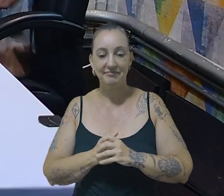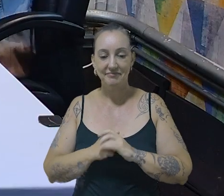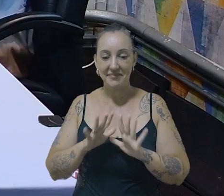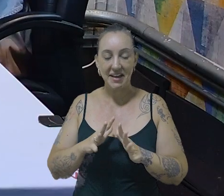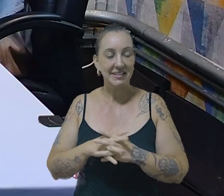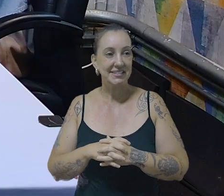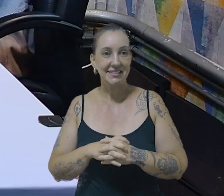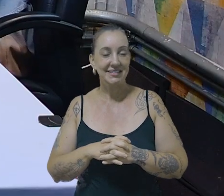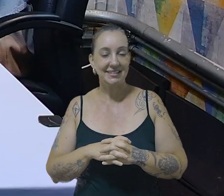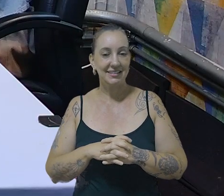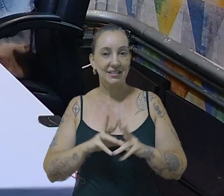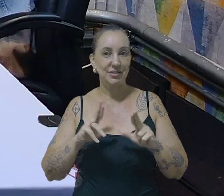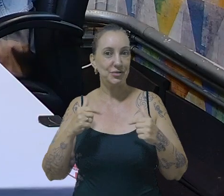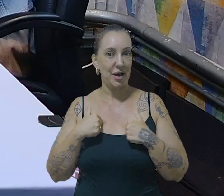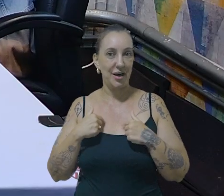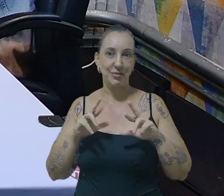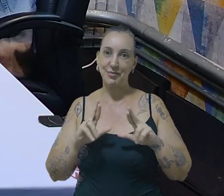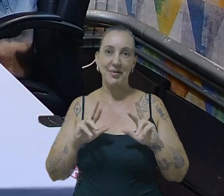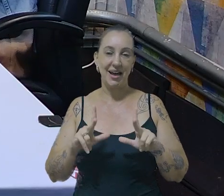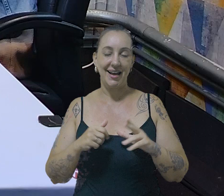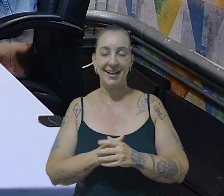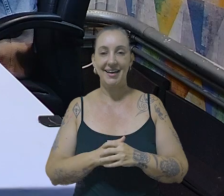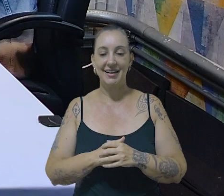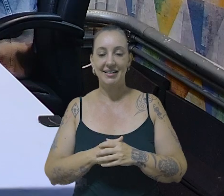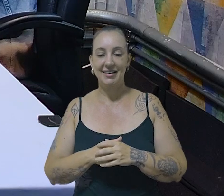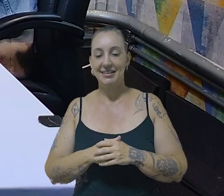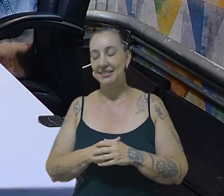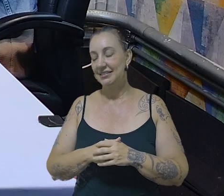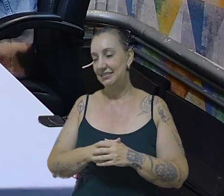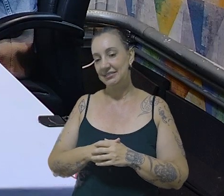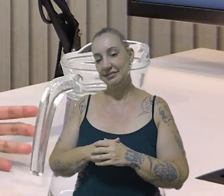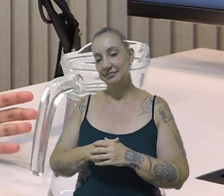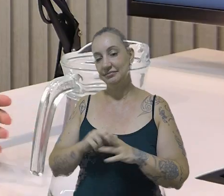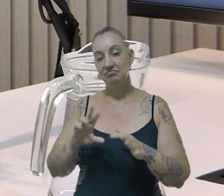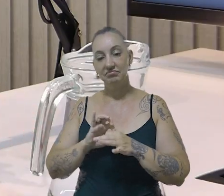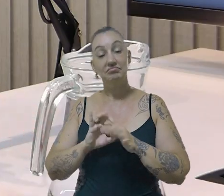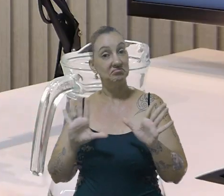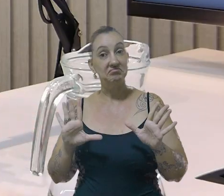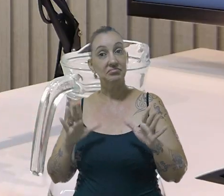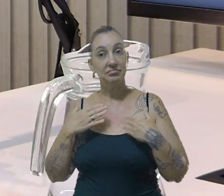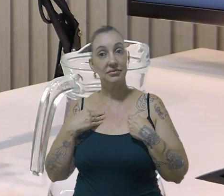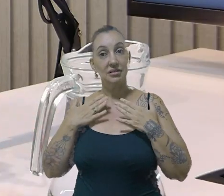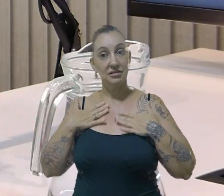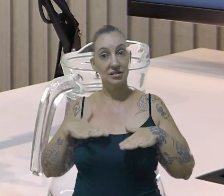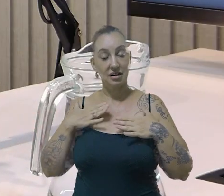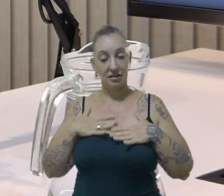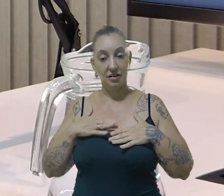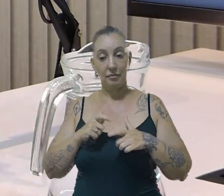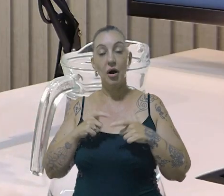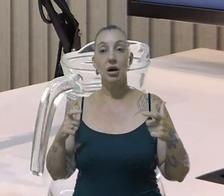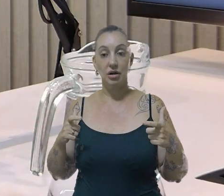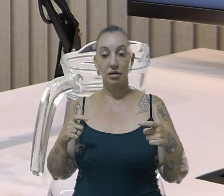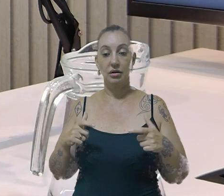em pânico não era só eu mas assim eu é ela me deixou super tranquila na maioria das vezes eu